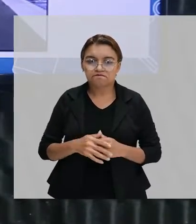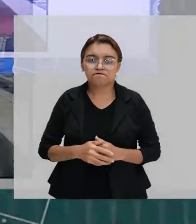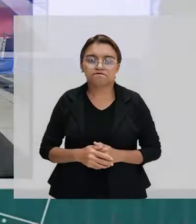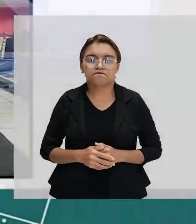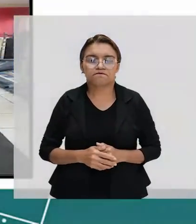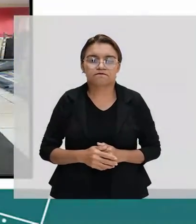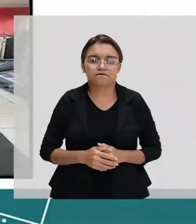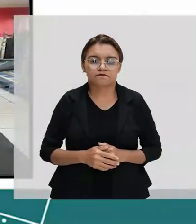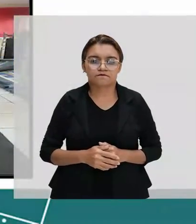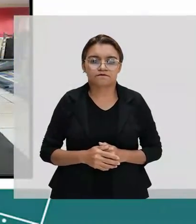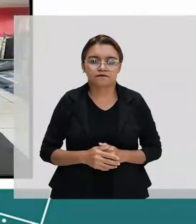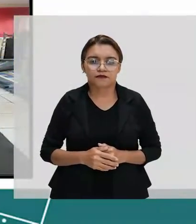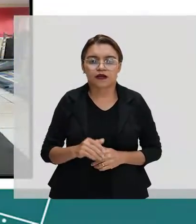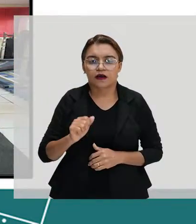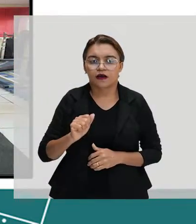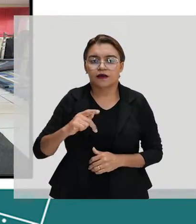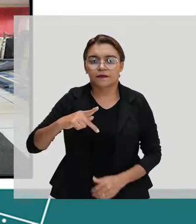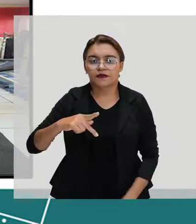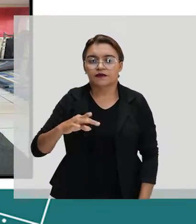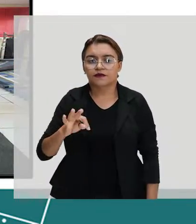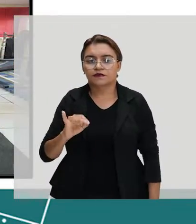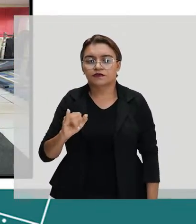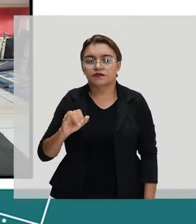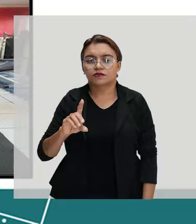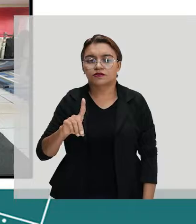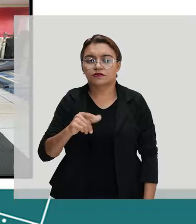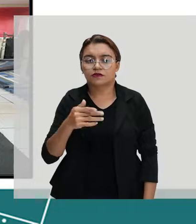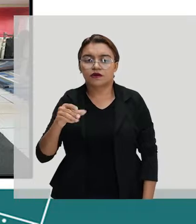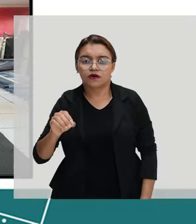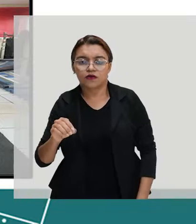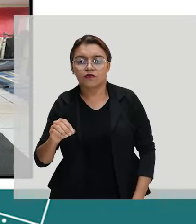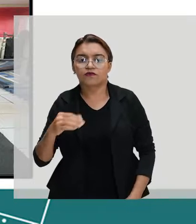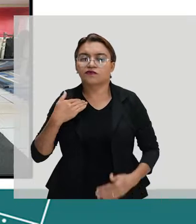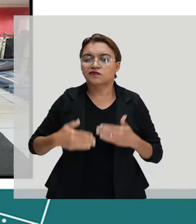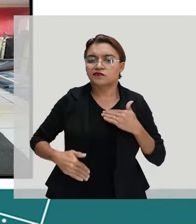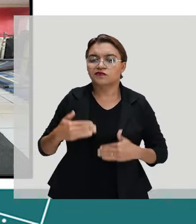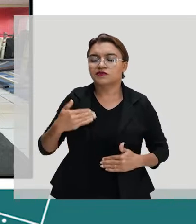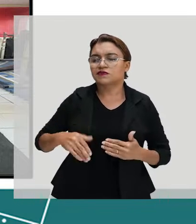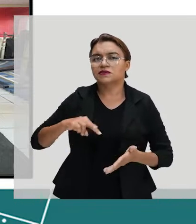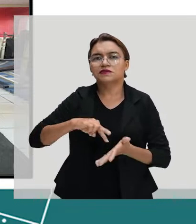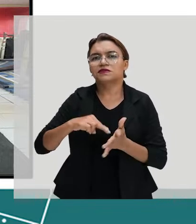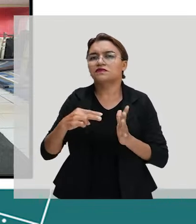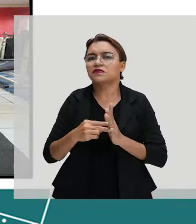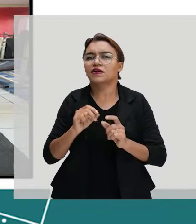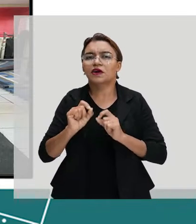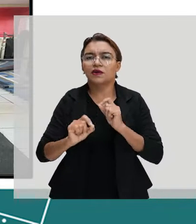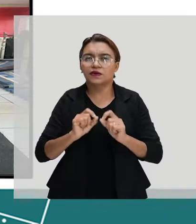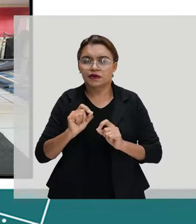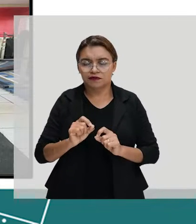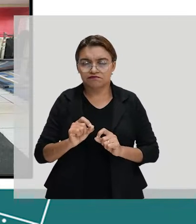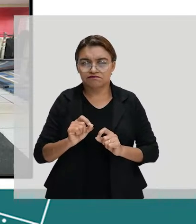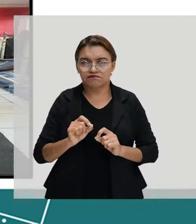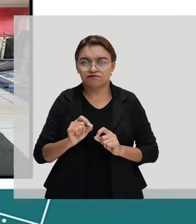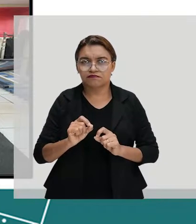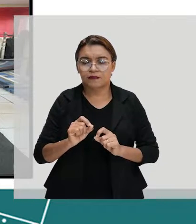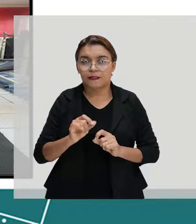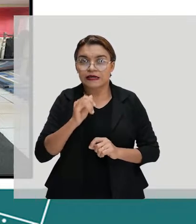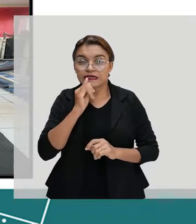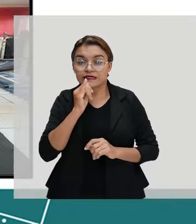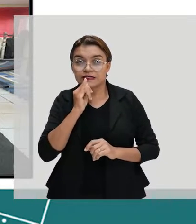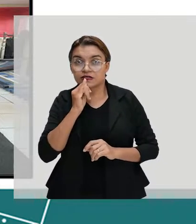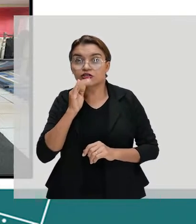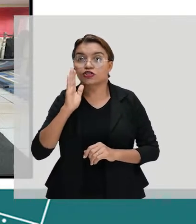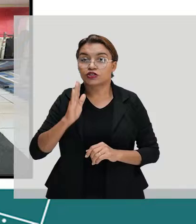Então o que seria aptidão física já falei da Educação Física já falei da atividade